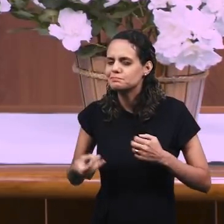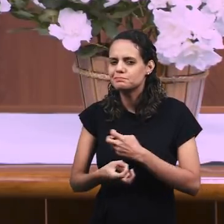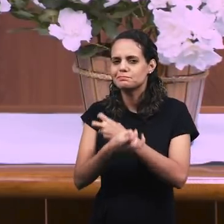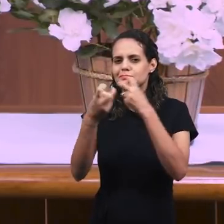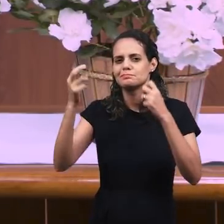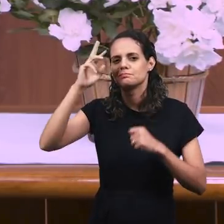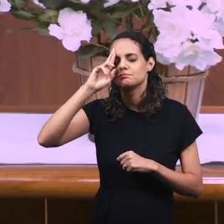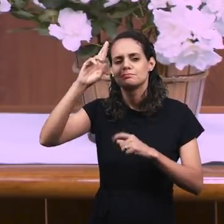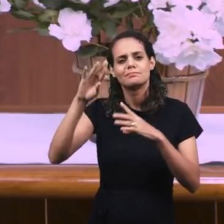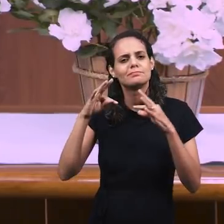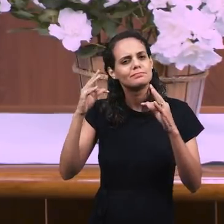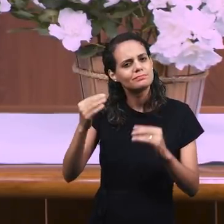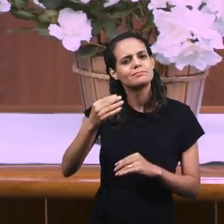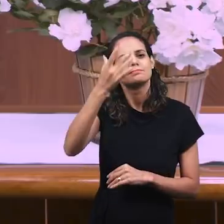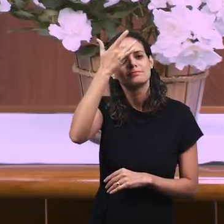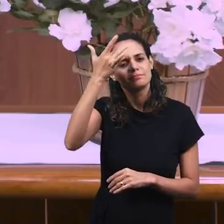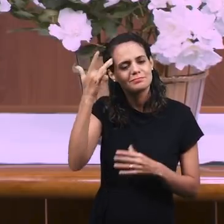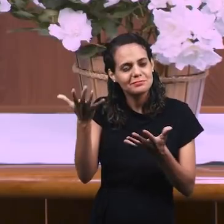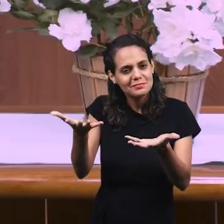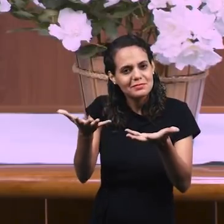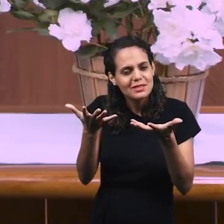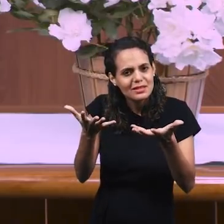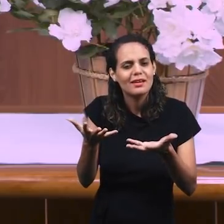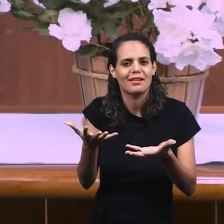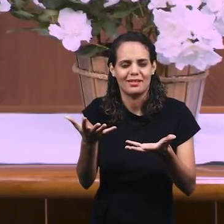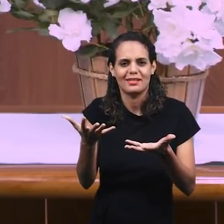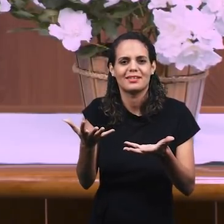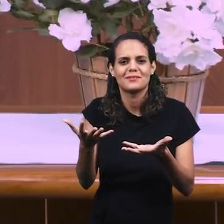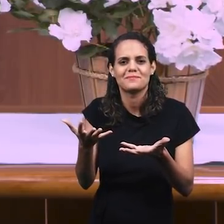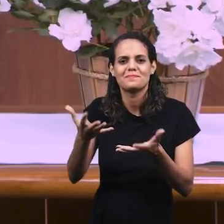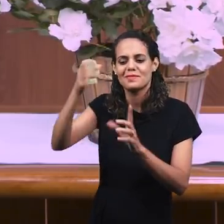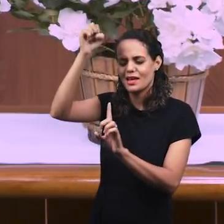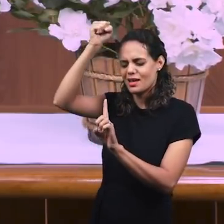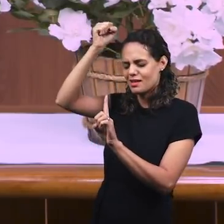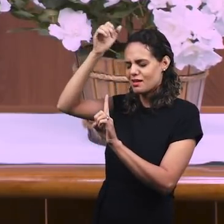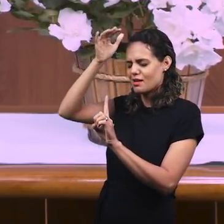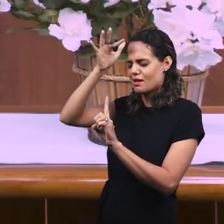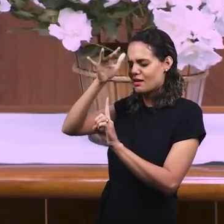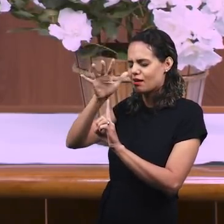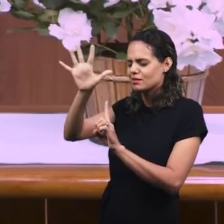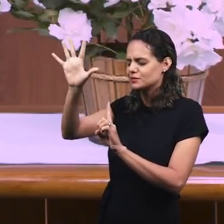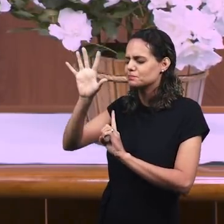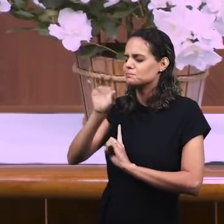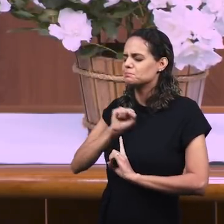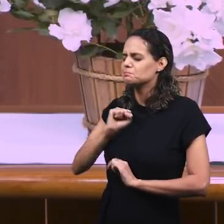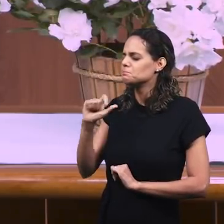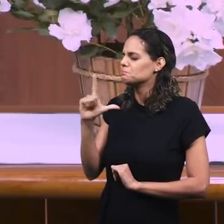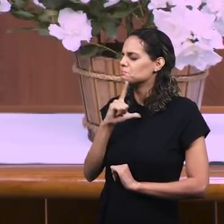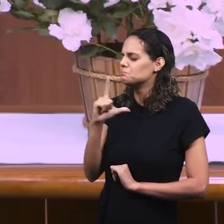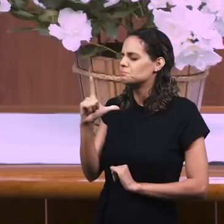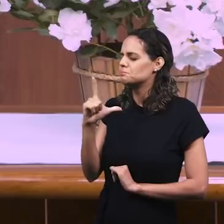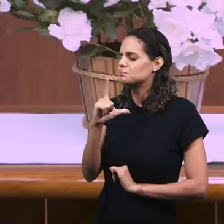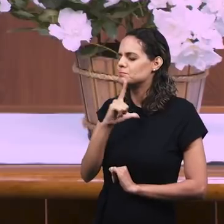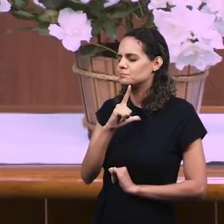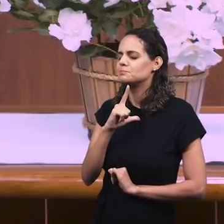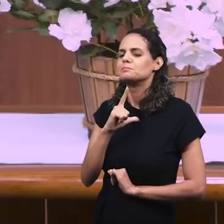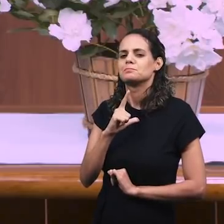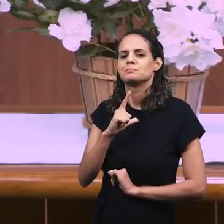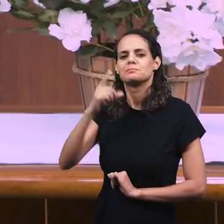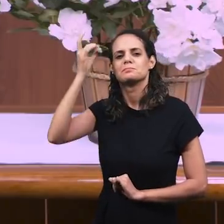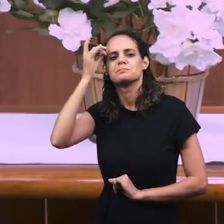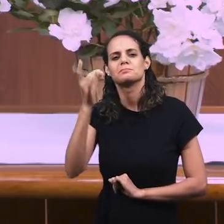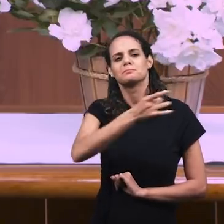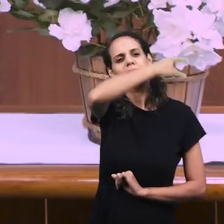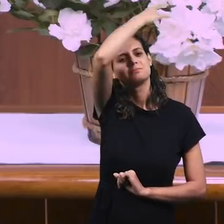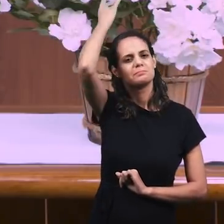madrugando, clamando. Todos que buscarem recebem a graça, recebem a